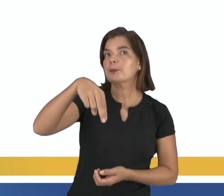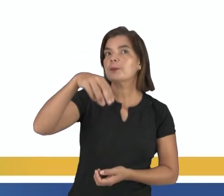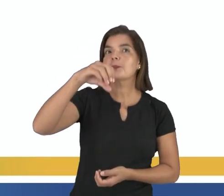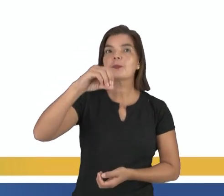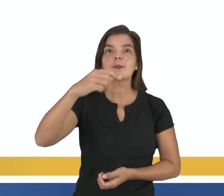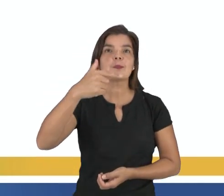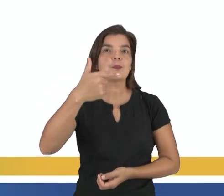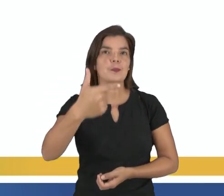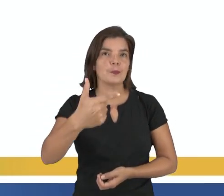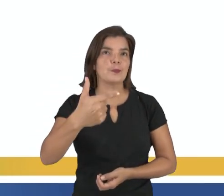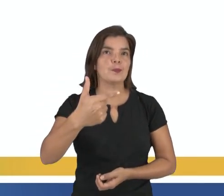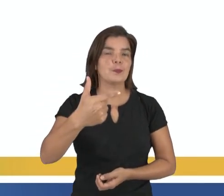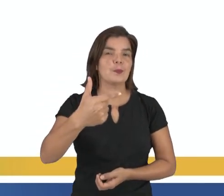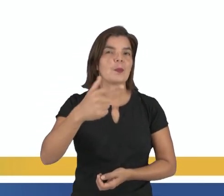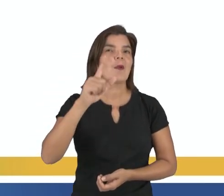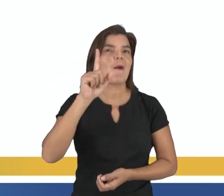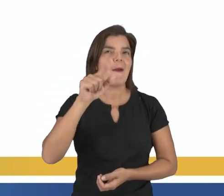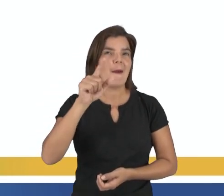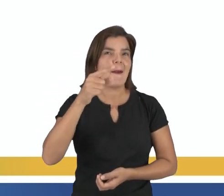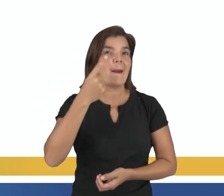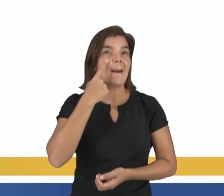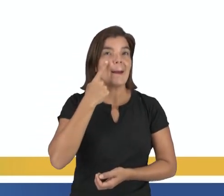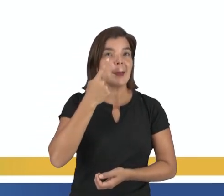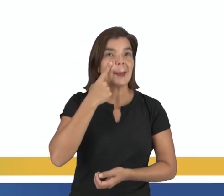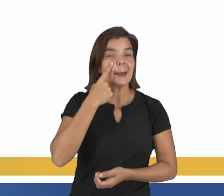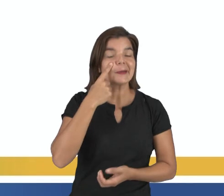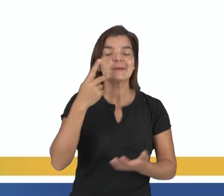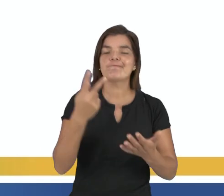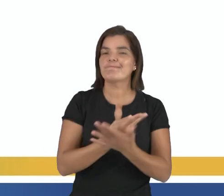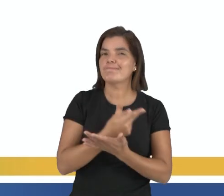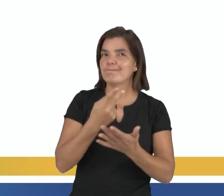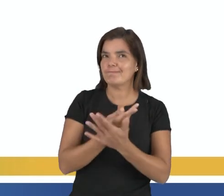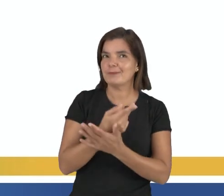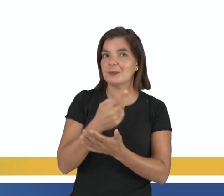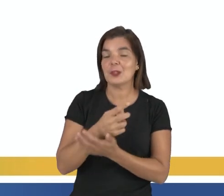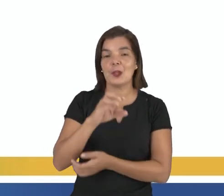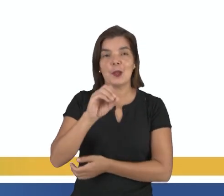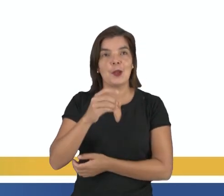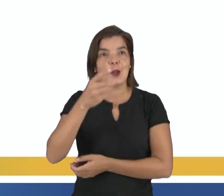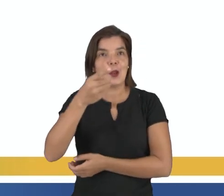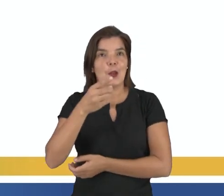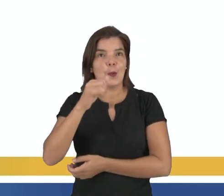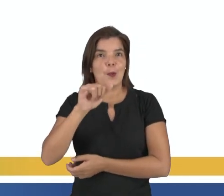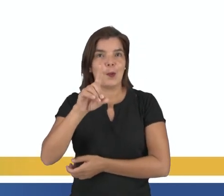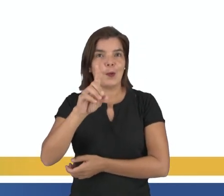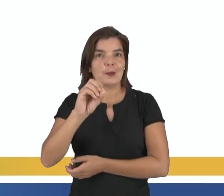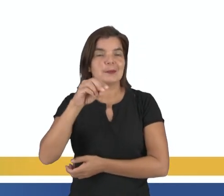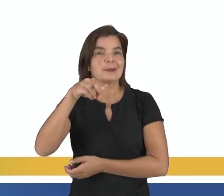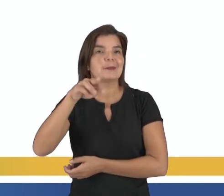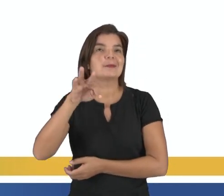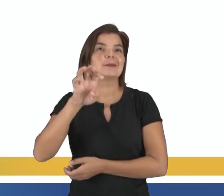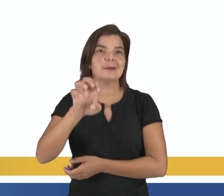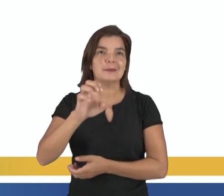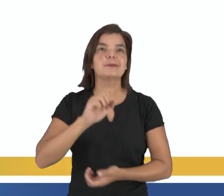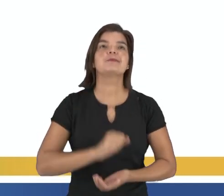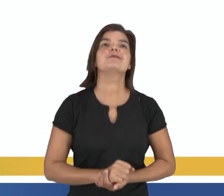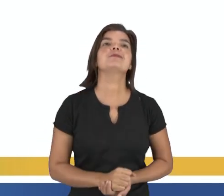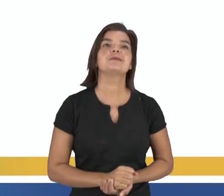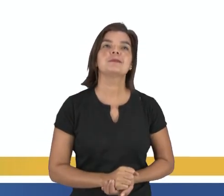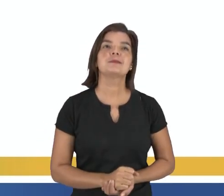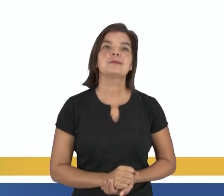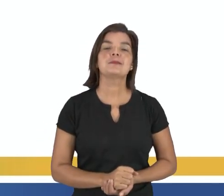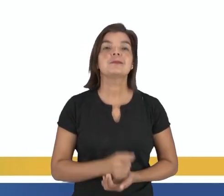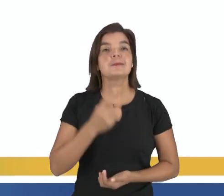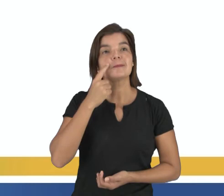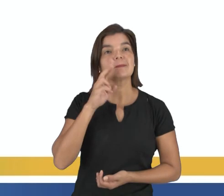NO2 é o agente redutor? Como a gente viu aqui, tá errado. O NO2 é o agente oxidante.